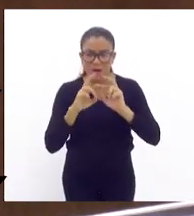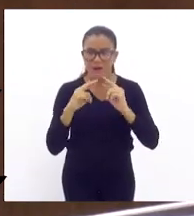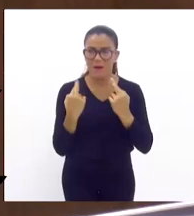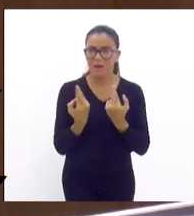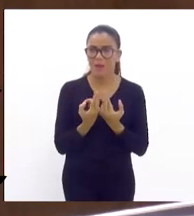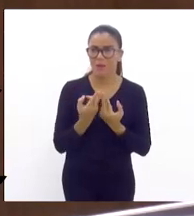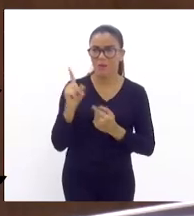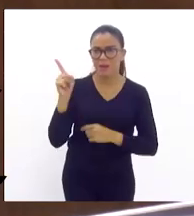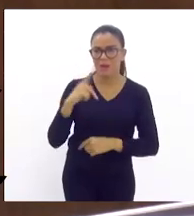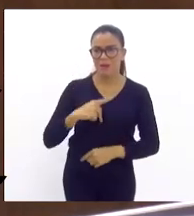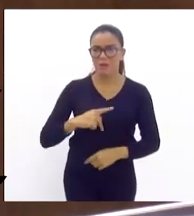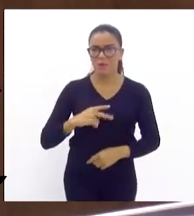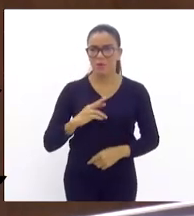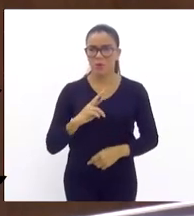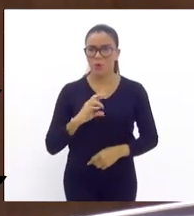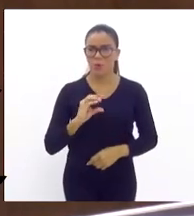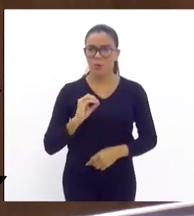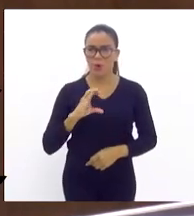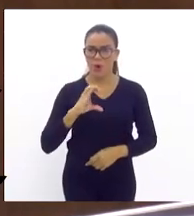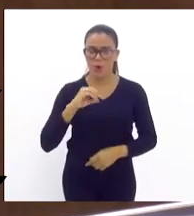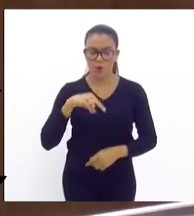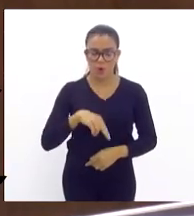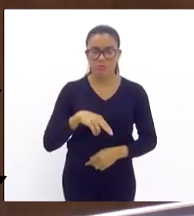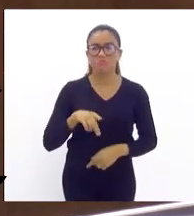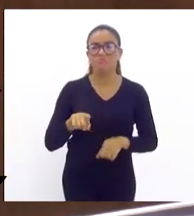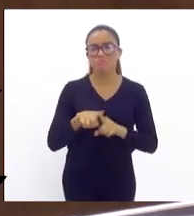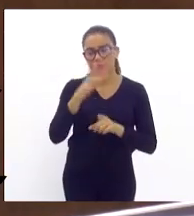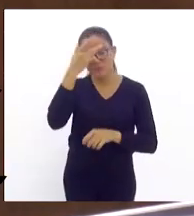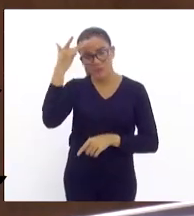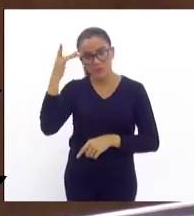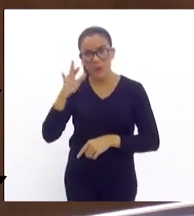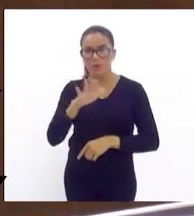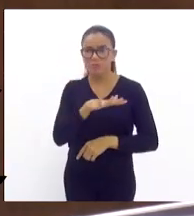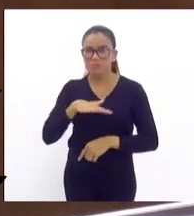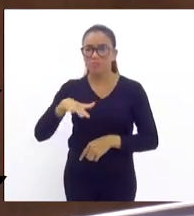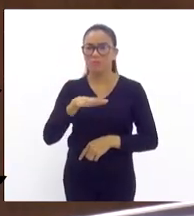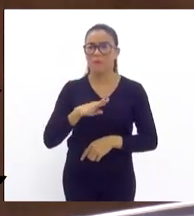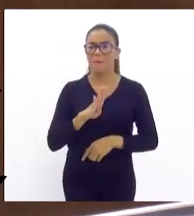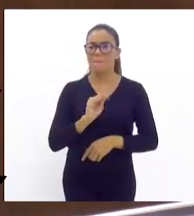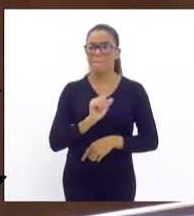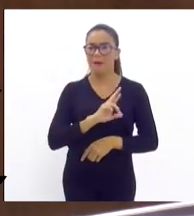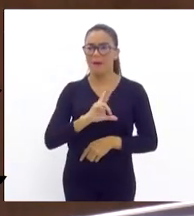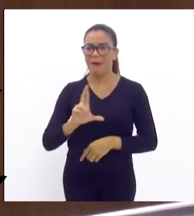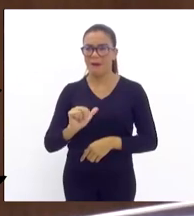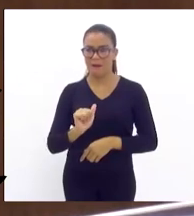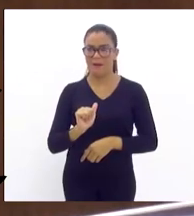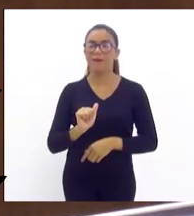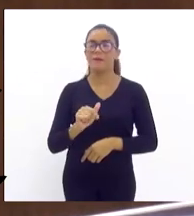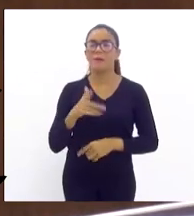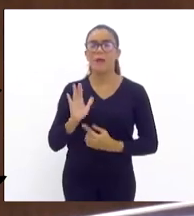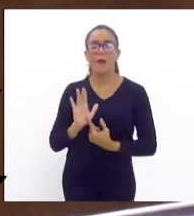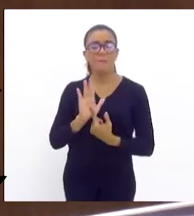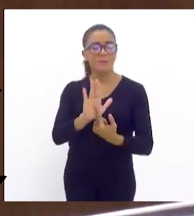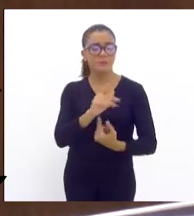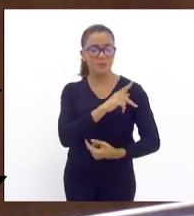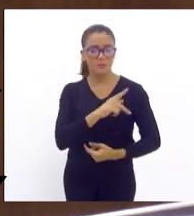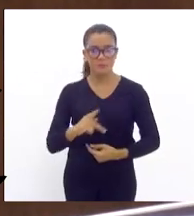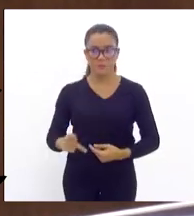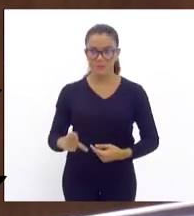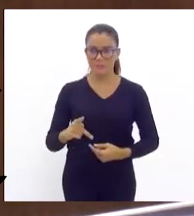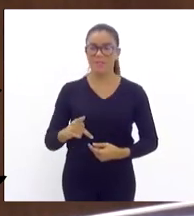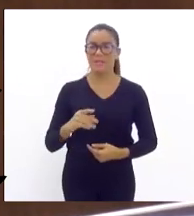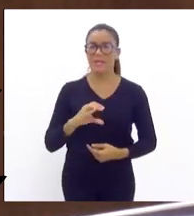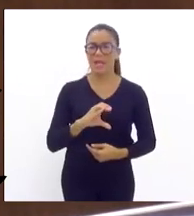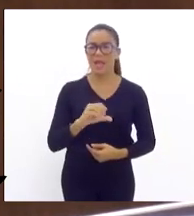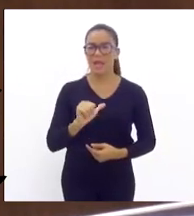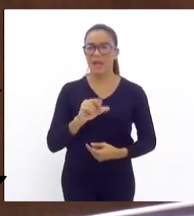o pessoal da Associação da Barra da Tijuca, onde eles apresentaram ao nosso presidente, Dr. Cássio Coelho, os